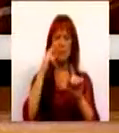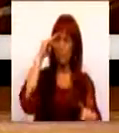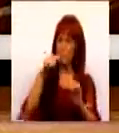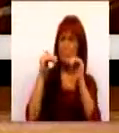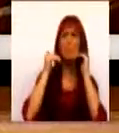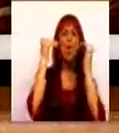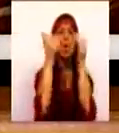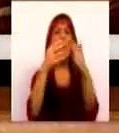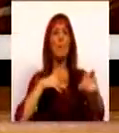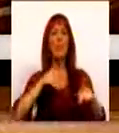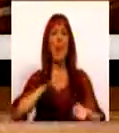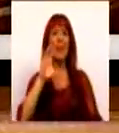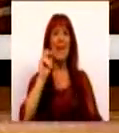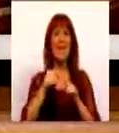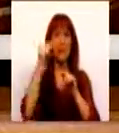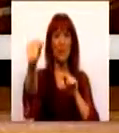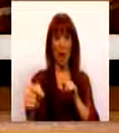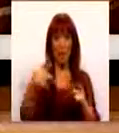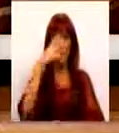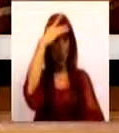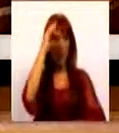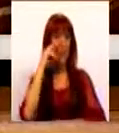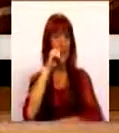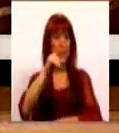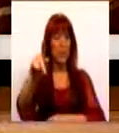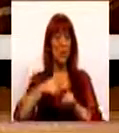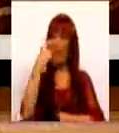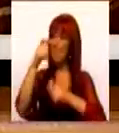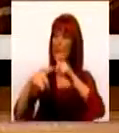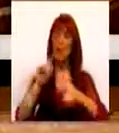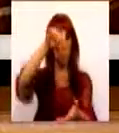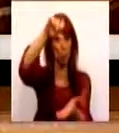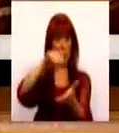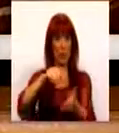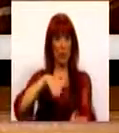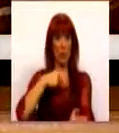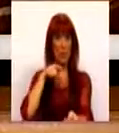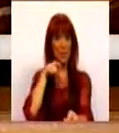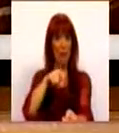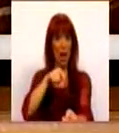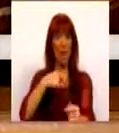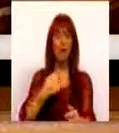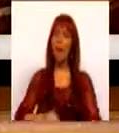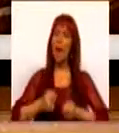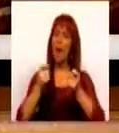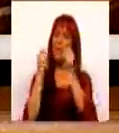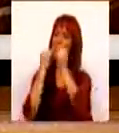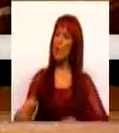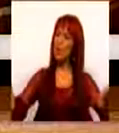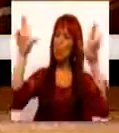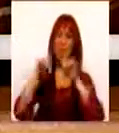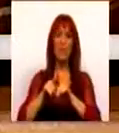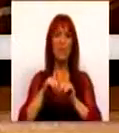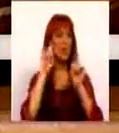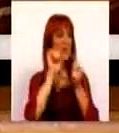para Portugal para a próxima década. Uma visão que põe as pessoas no centro das preocupações, que aposta na inovação e